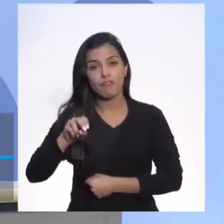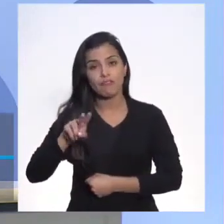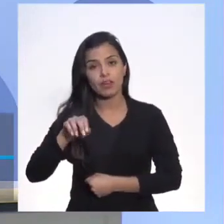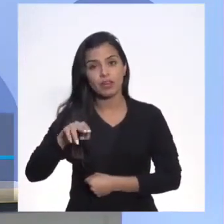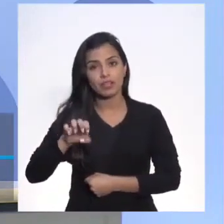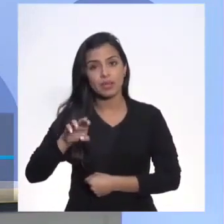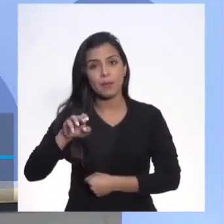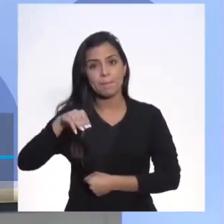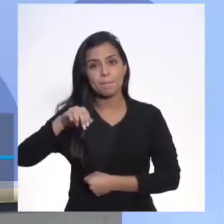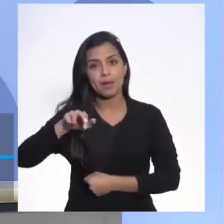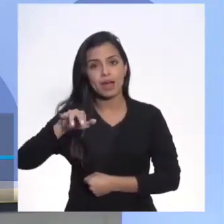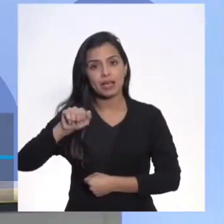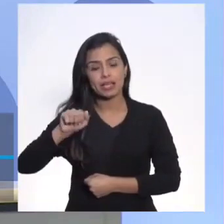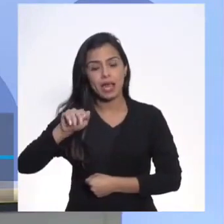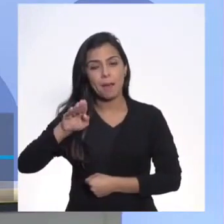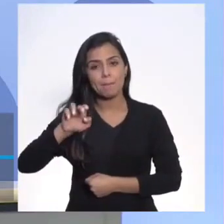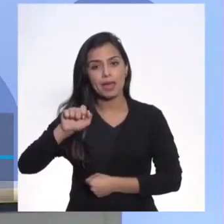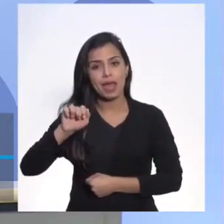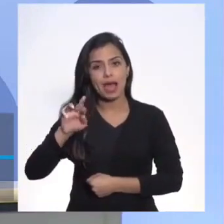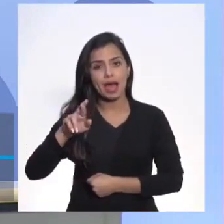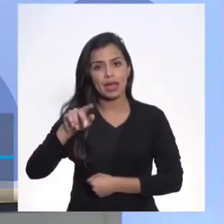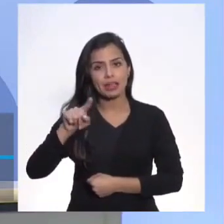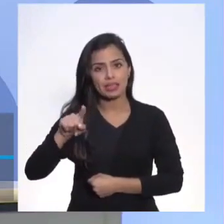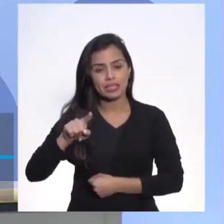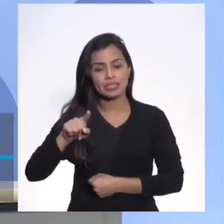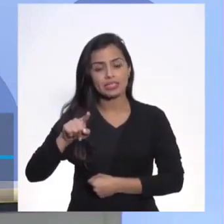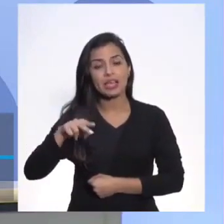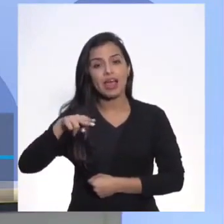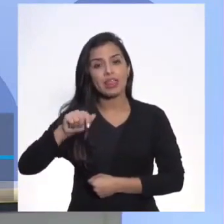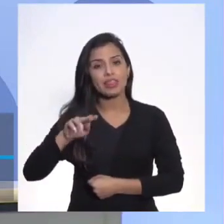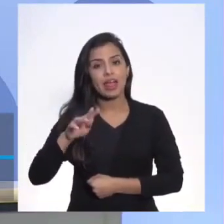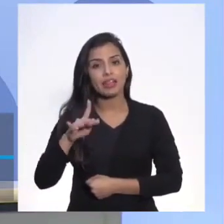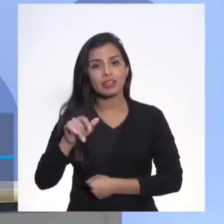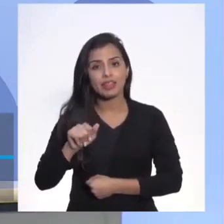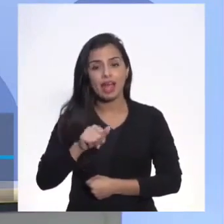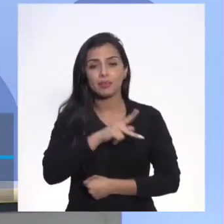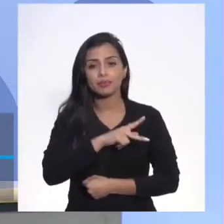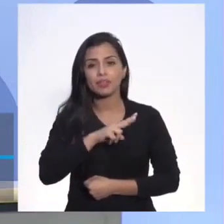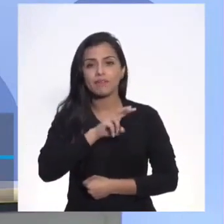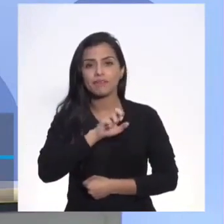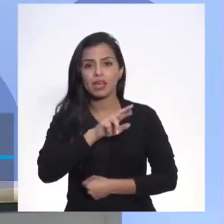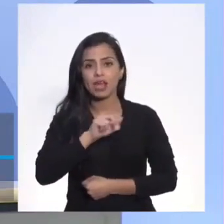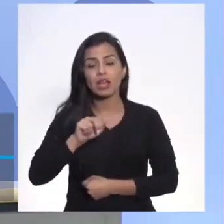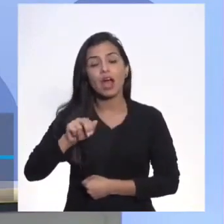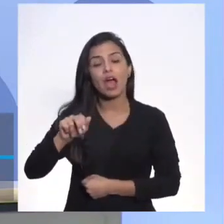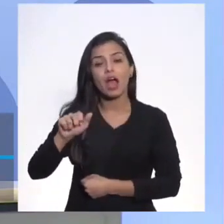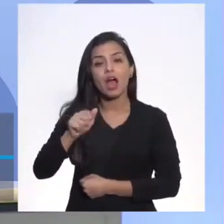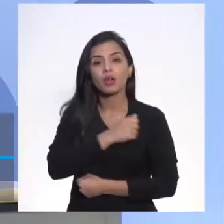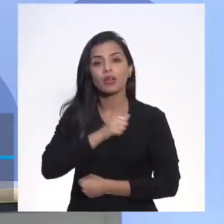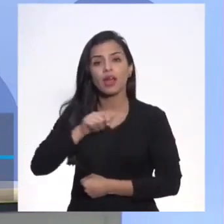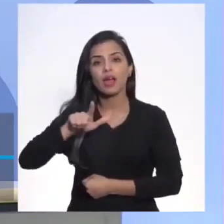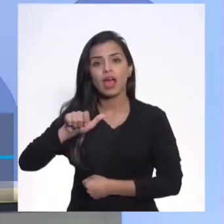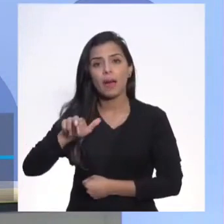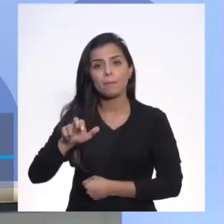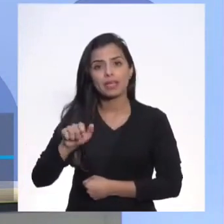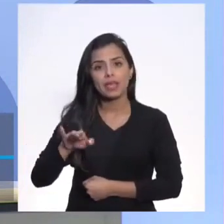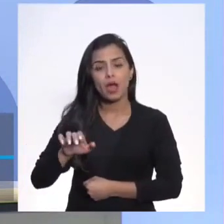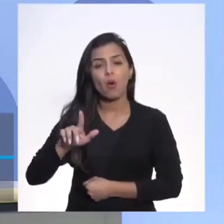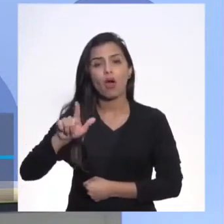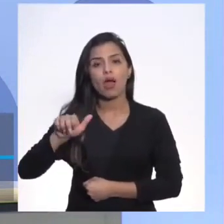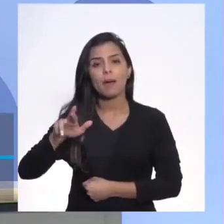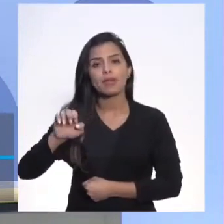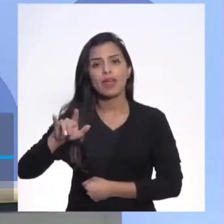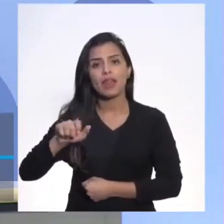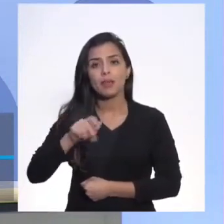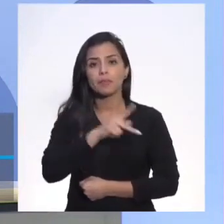Maria Beatriz, da professora Sônia, a aluna Natália, da professora Vera, aluno Gabriel, aluna Gabriele e aluno João, da